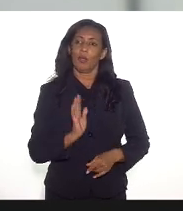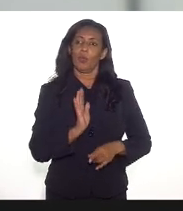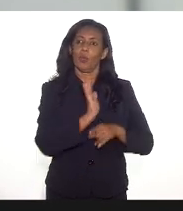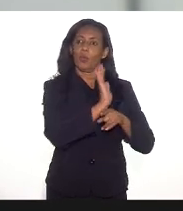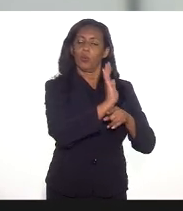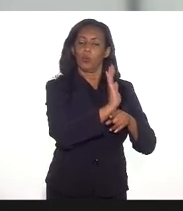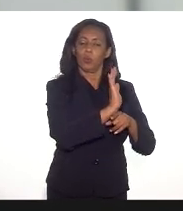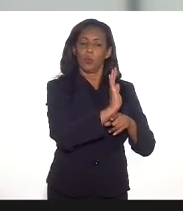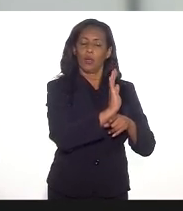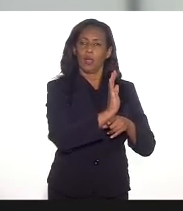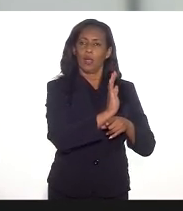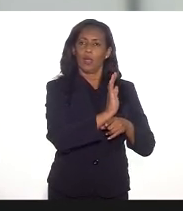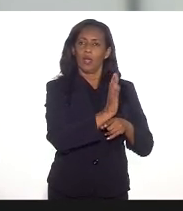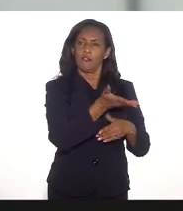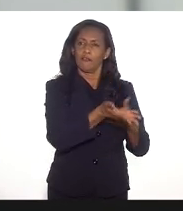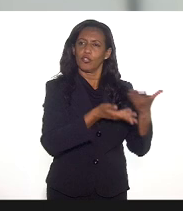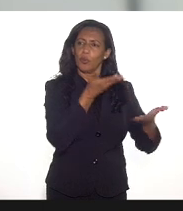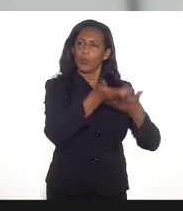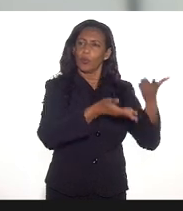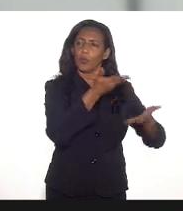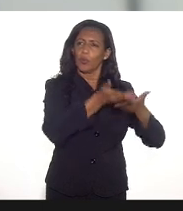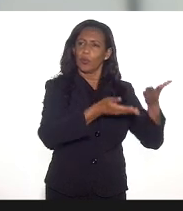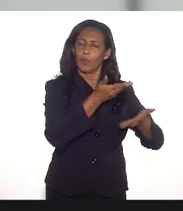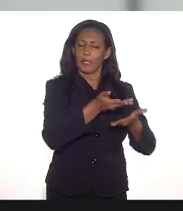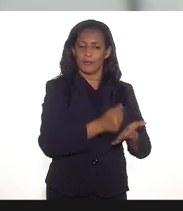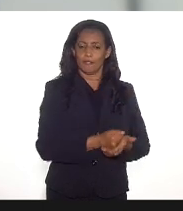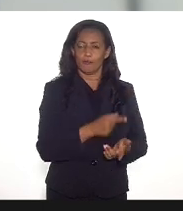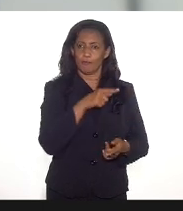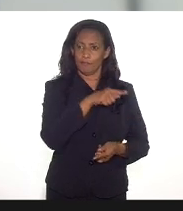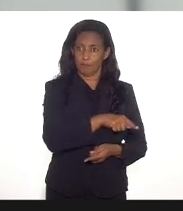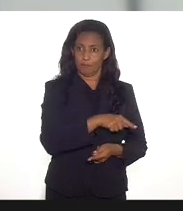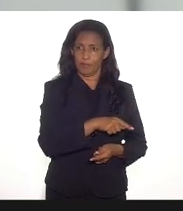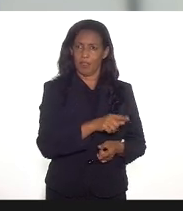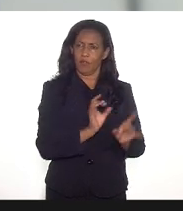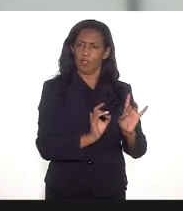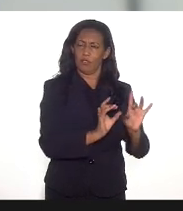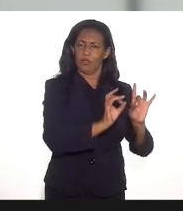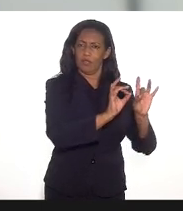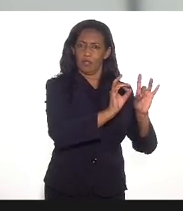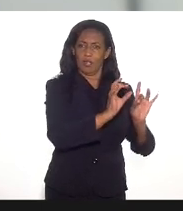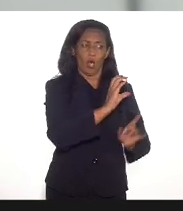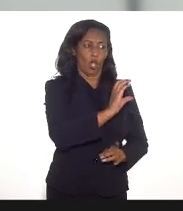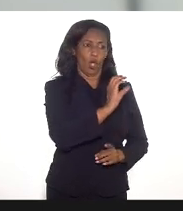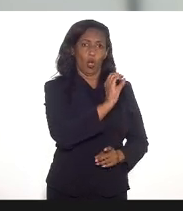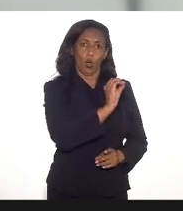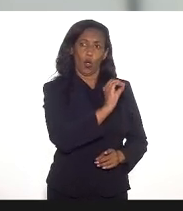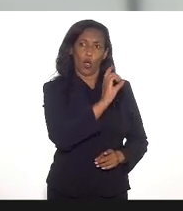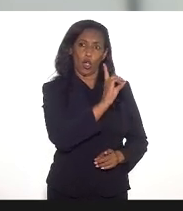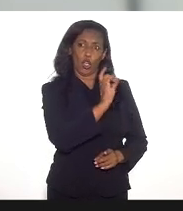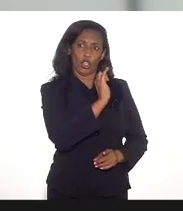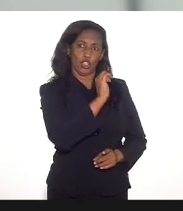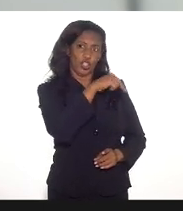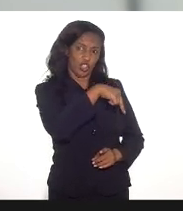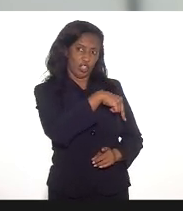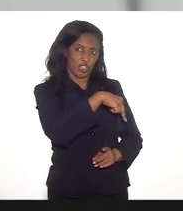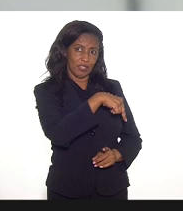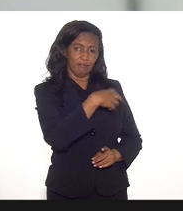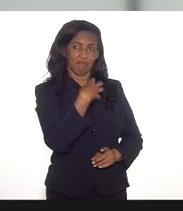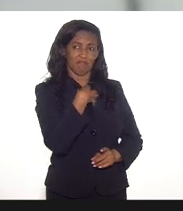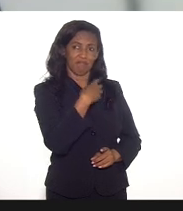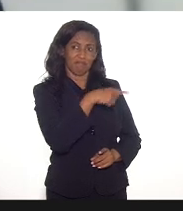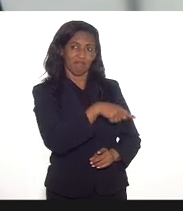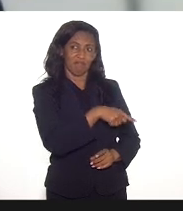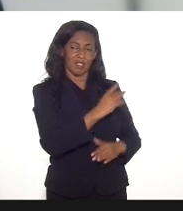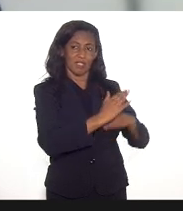potencializar investimentos, que foi especificamente a CODIM, no sentido